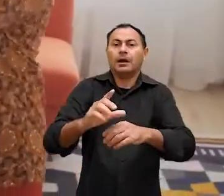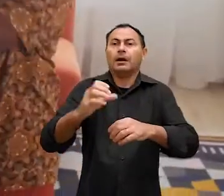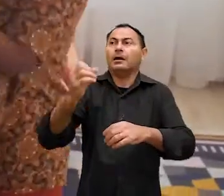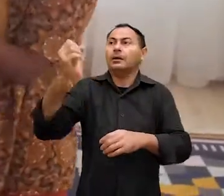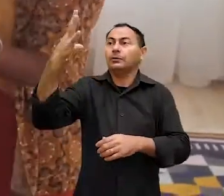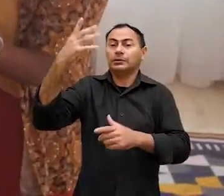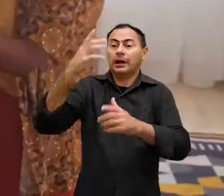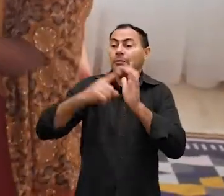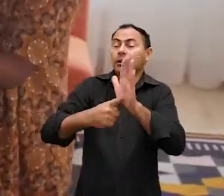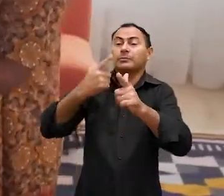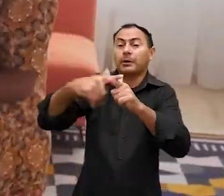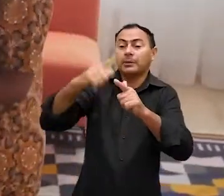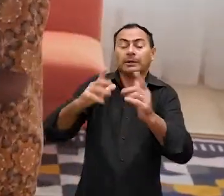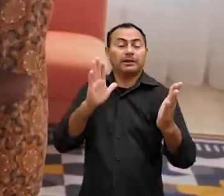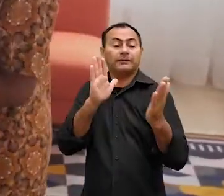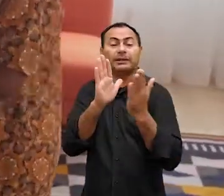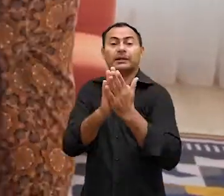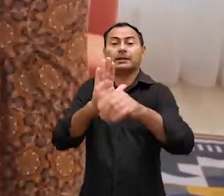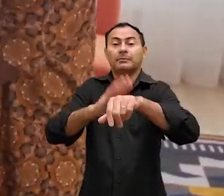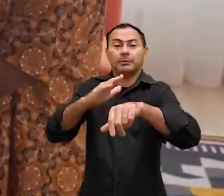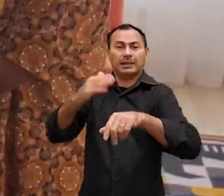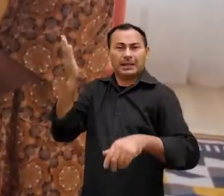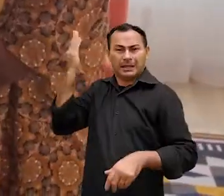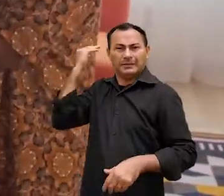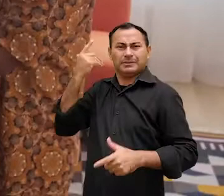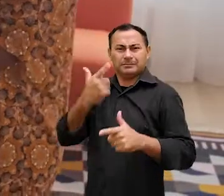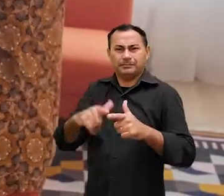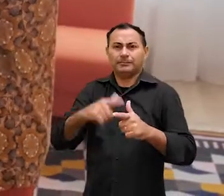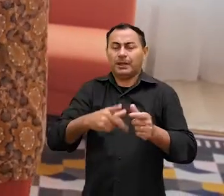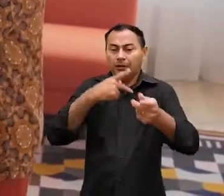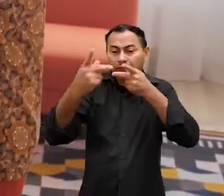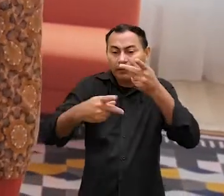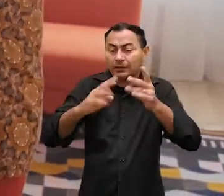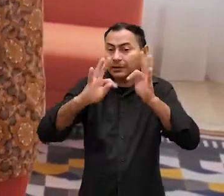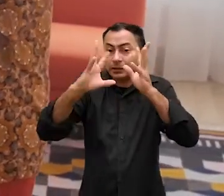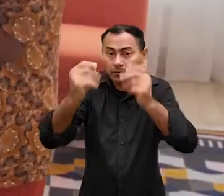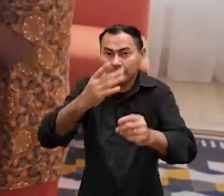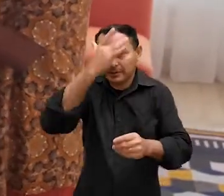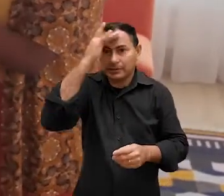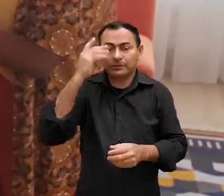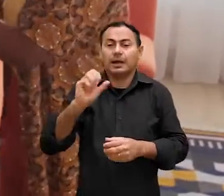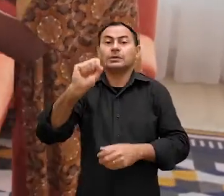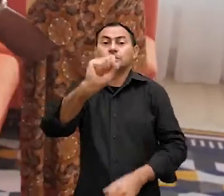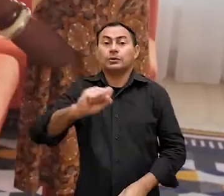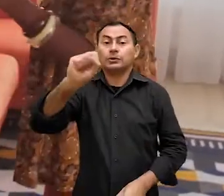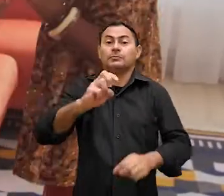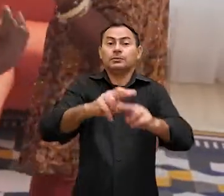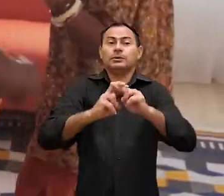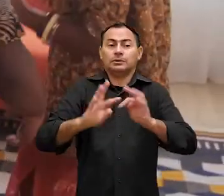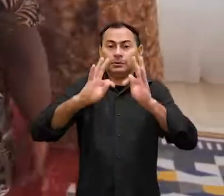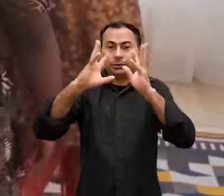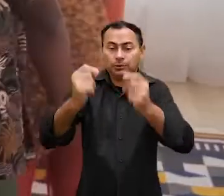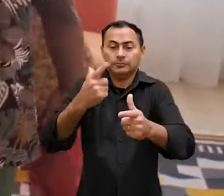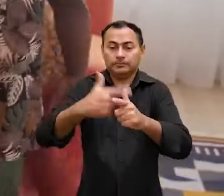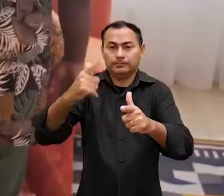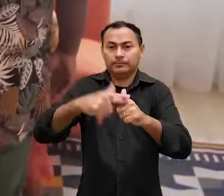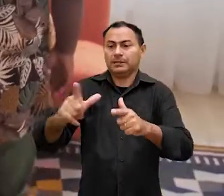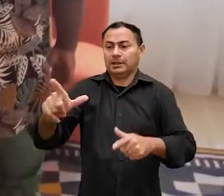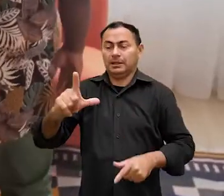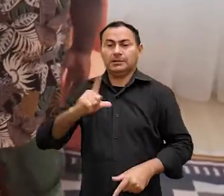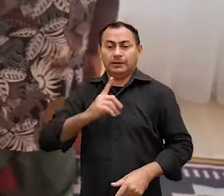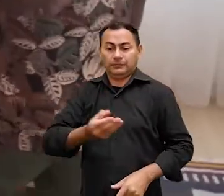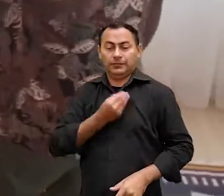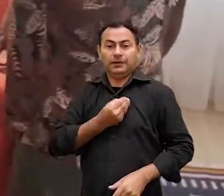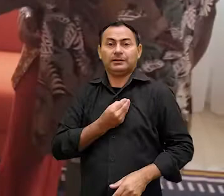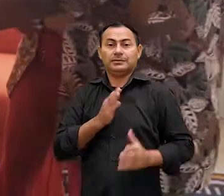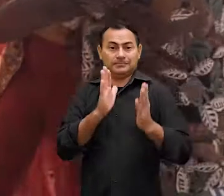dos problemas que eles enfrentavam na época. Ele falou para todo mundo ficar solteiro por causa de todos os problemas que eles